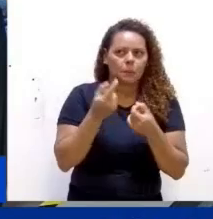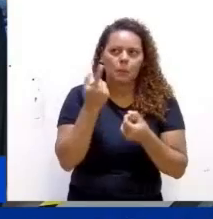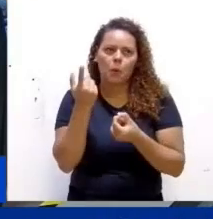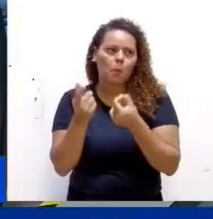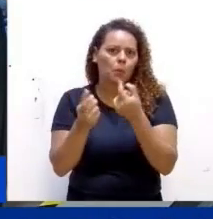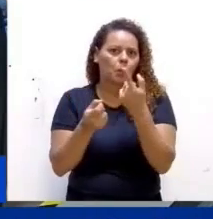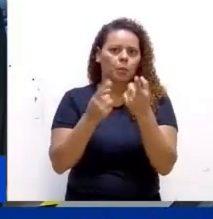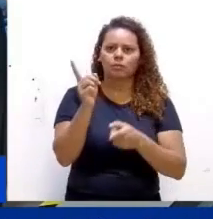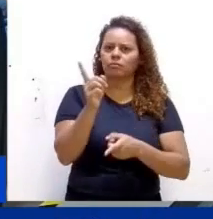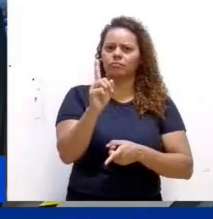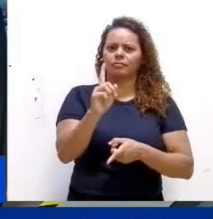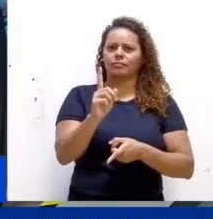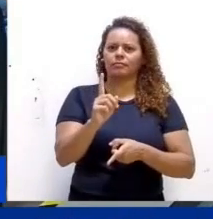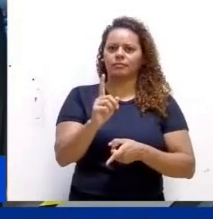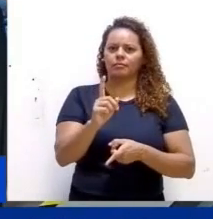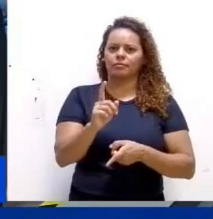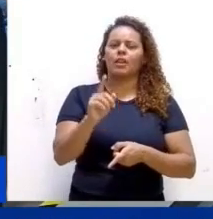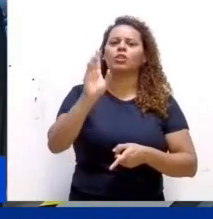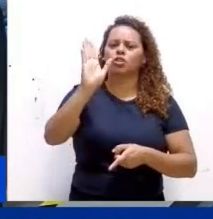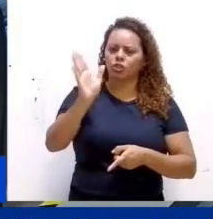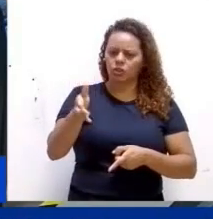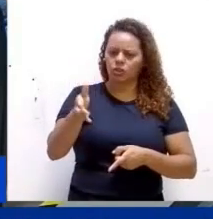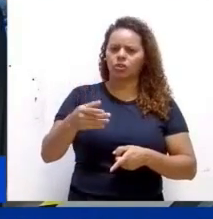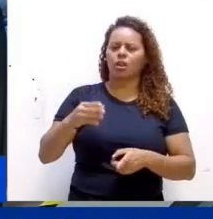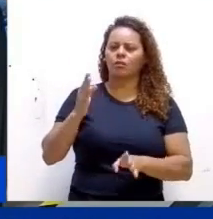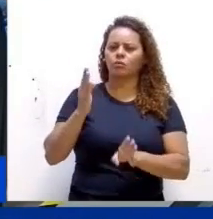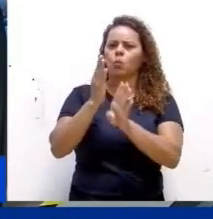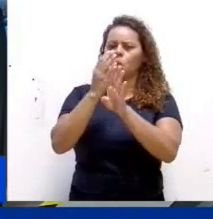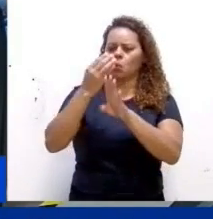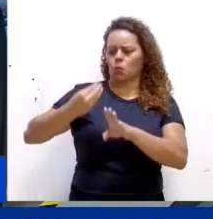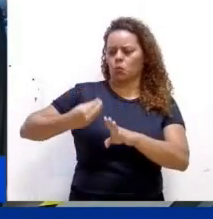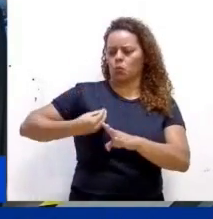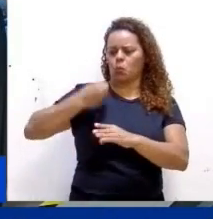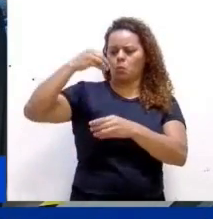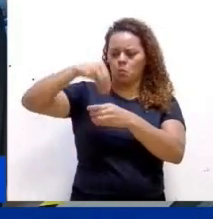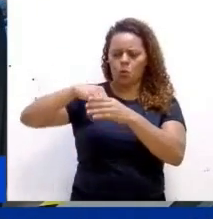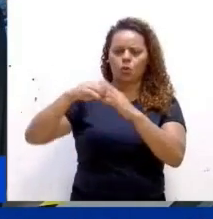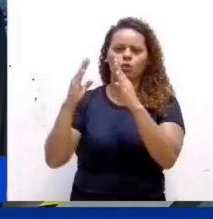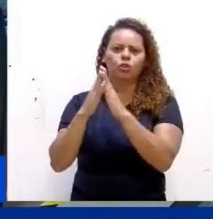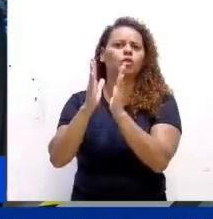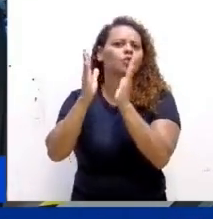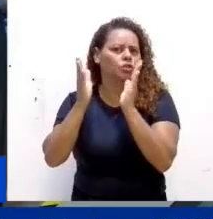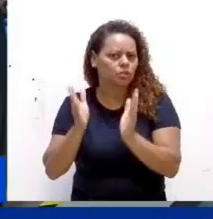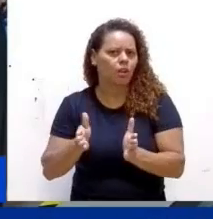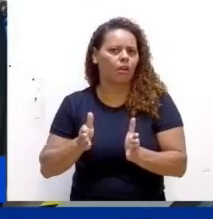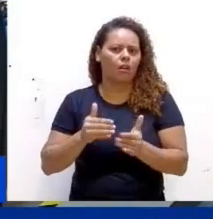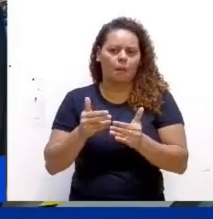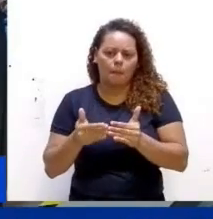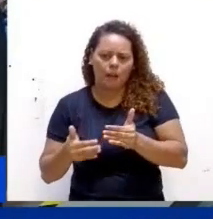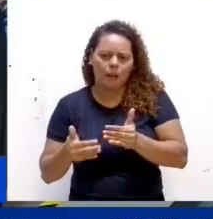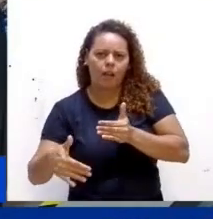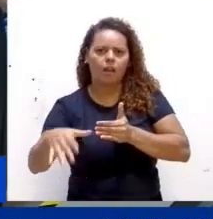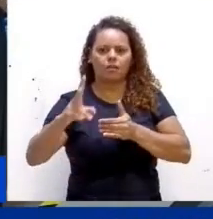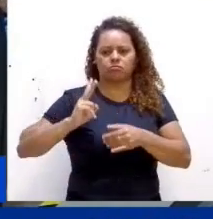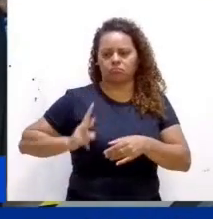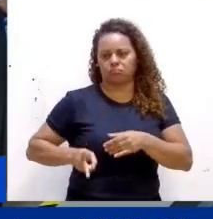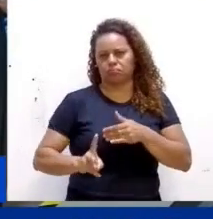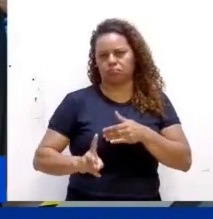casuais, não, isso não configura a união estável. Um outro requisito, uma relação